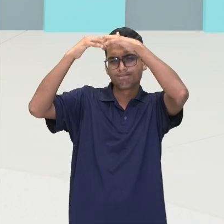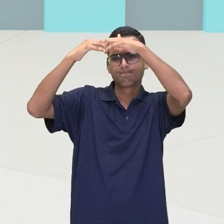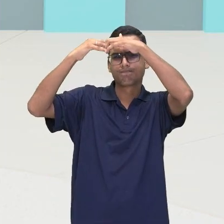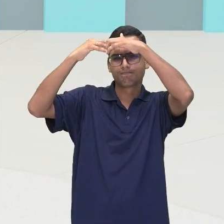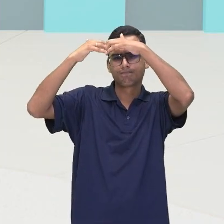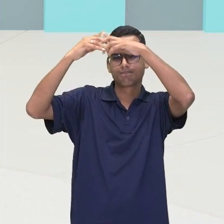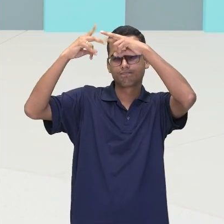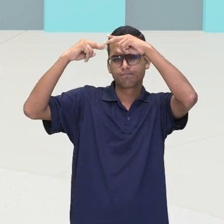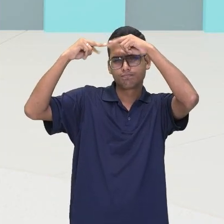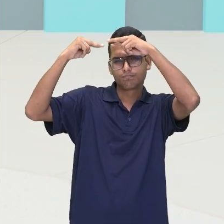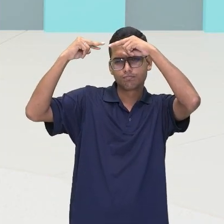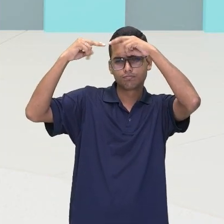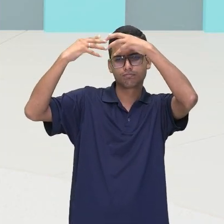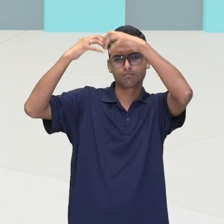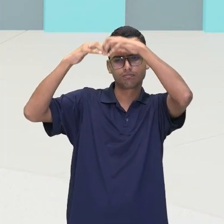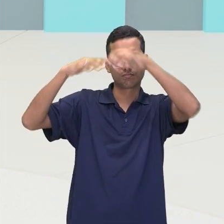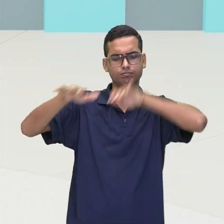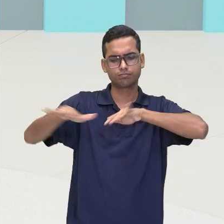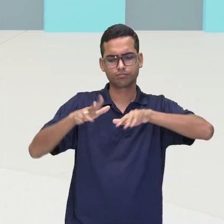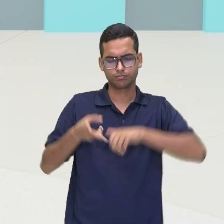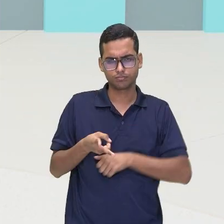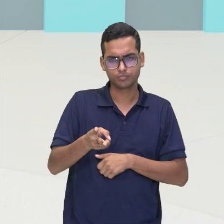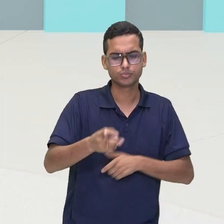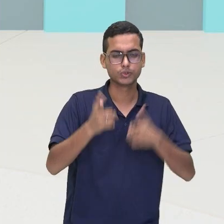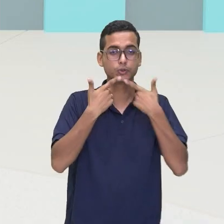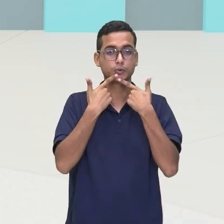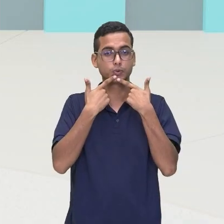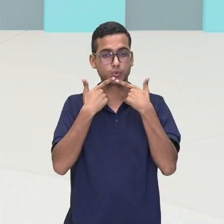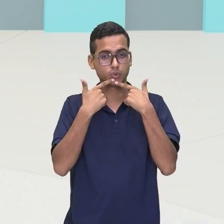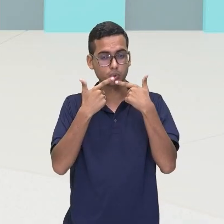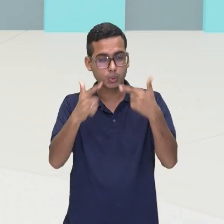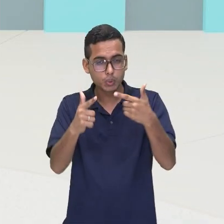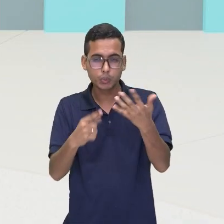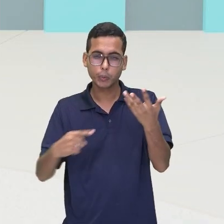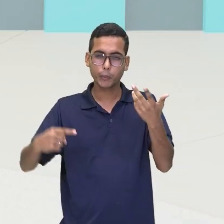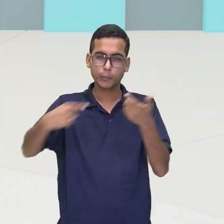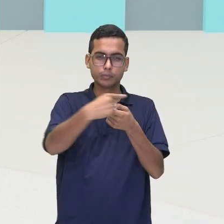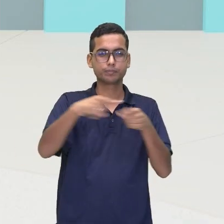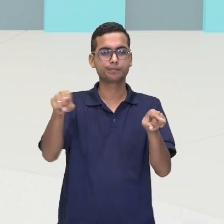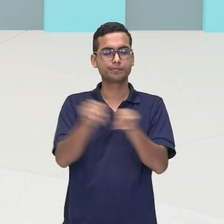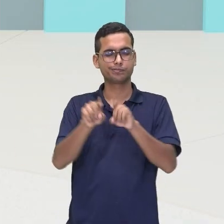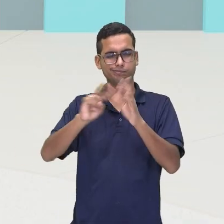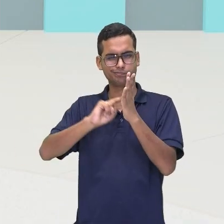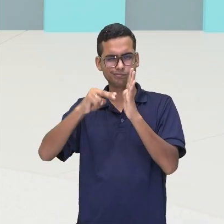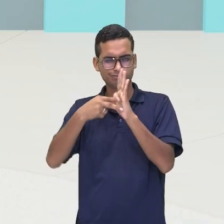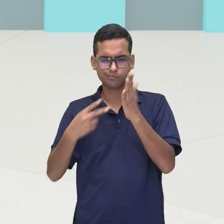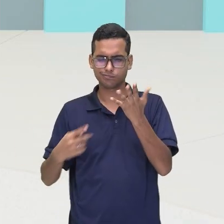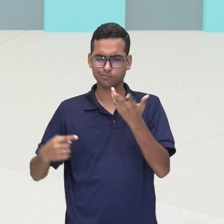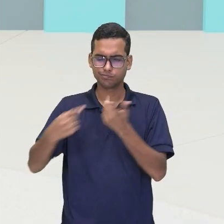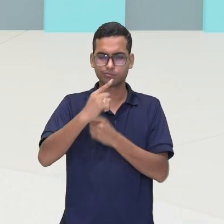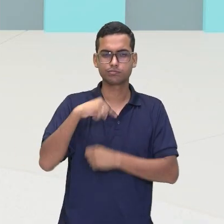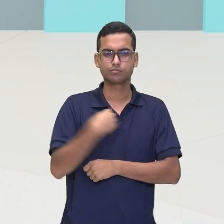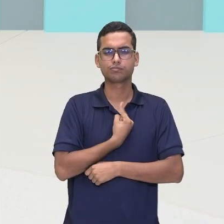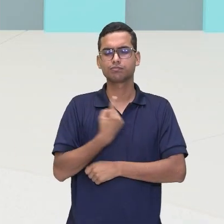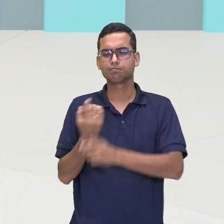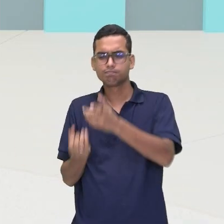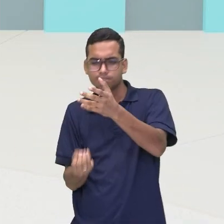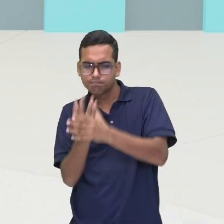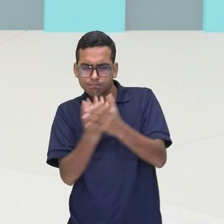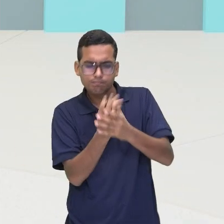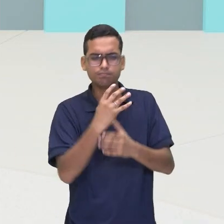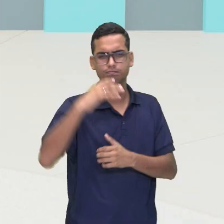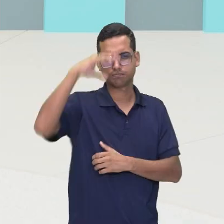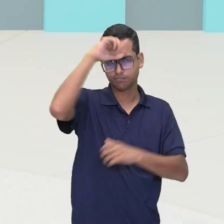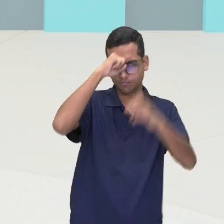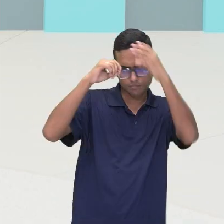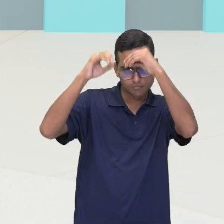movimentos constantes e as linguagens, os vários significados que vão surgindo. E aqui eu começo trazendo, já que a gente está